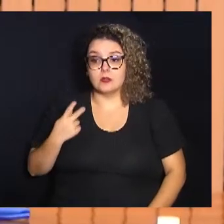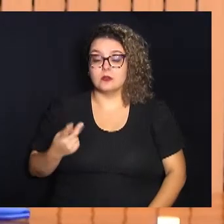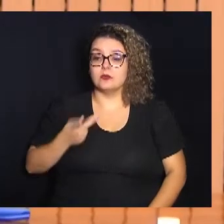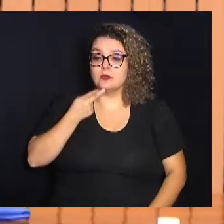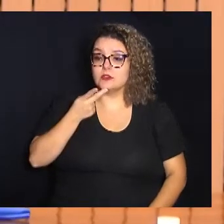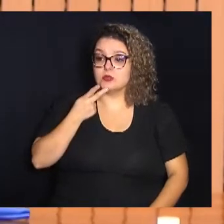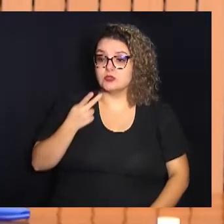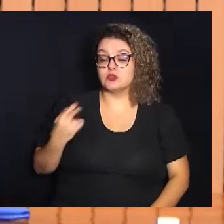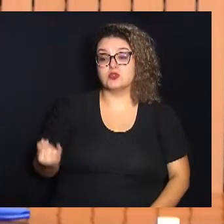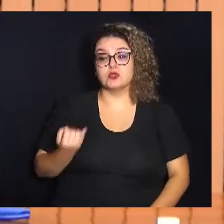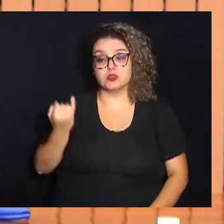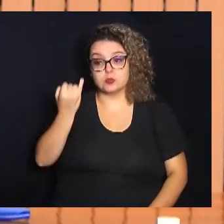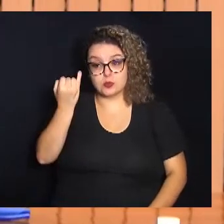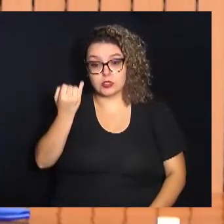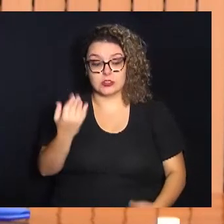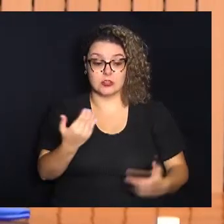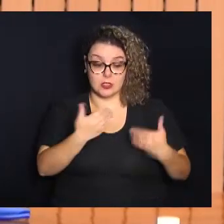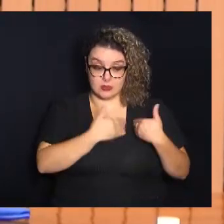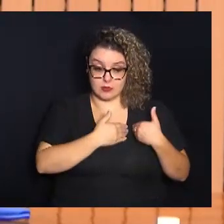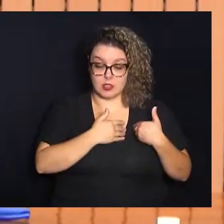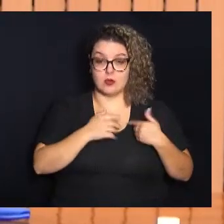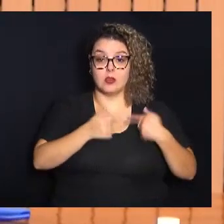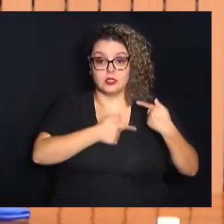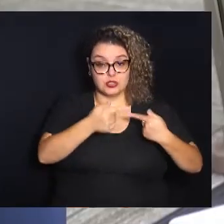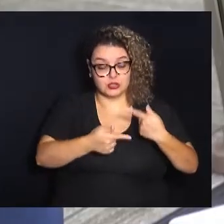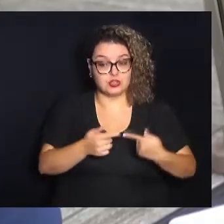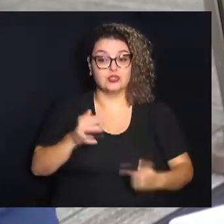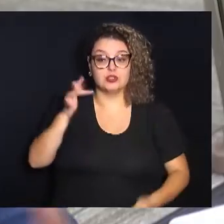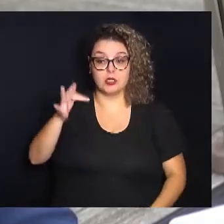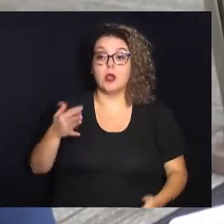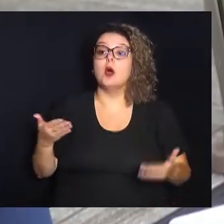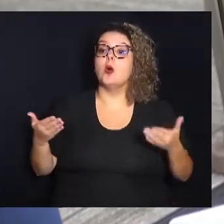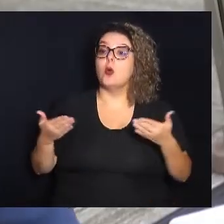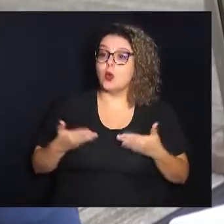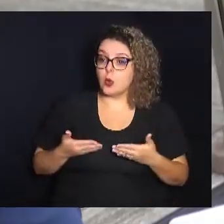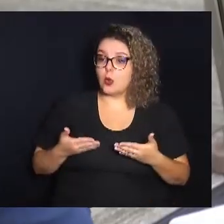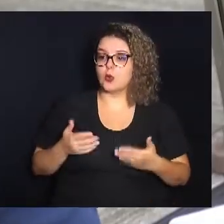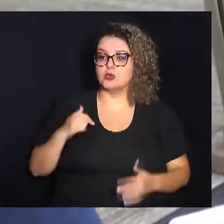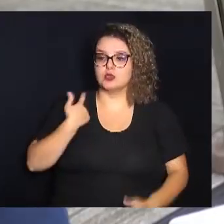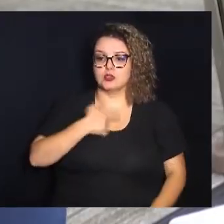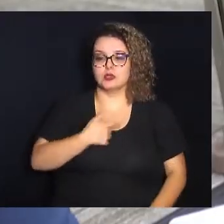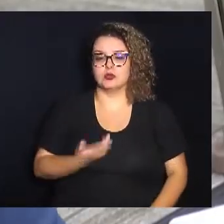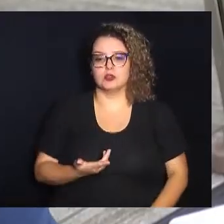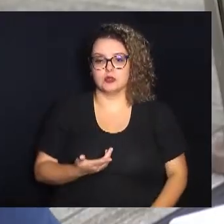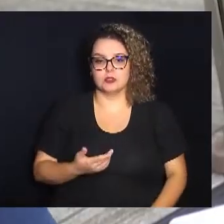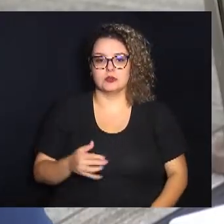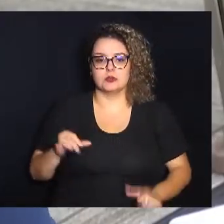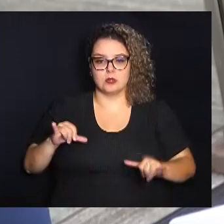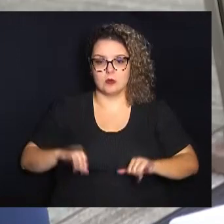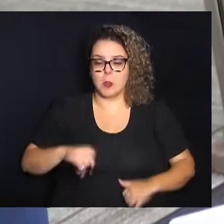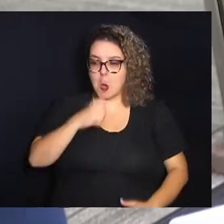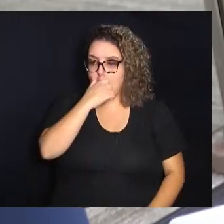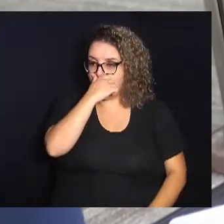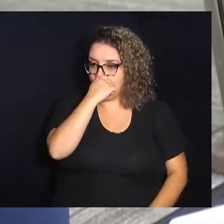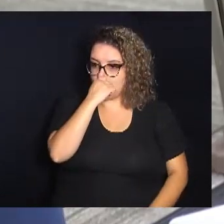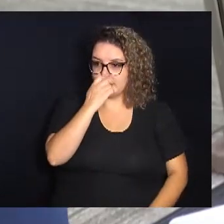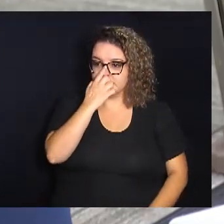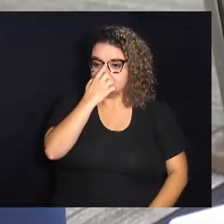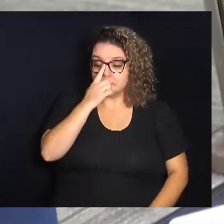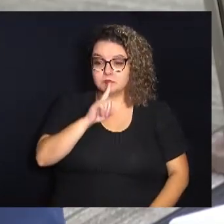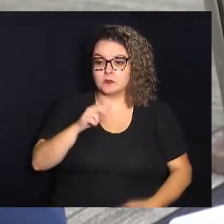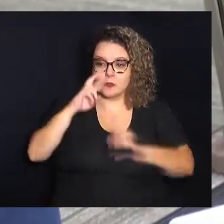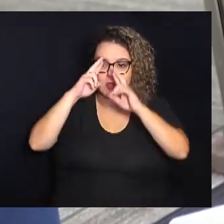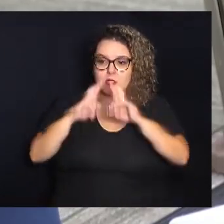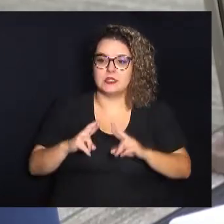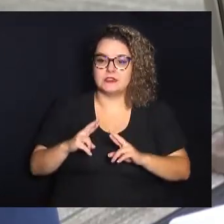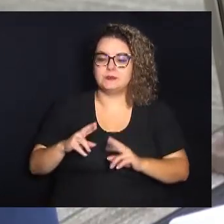a nossa responsabilidade com as gerações futuras. Nós estamos sofrendo hoje já nessa questão de não respeitar a situação